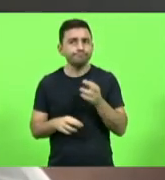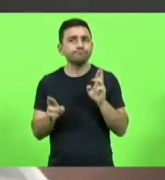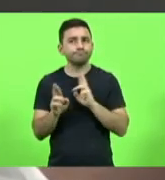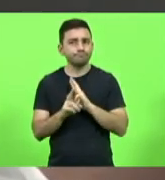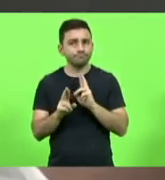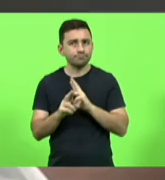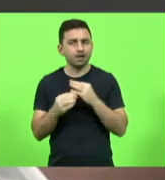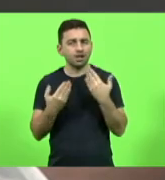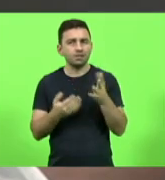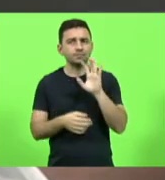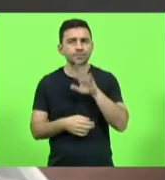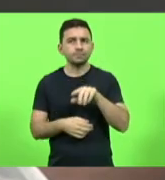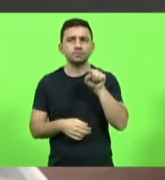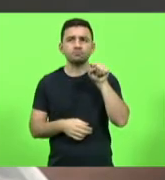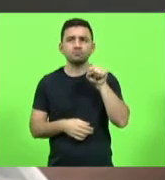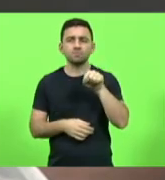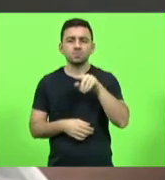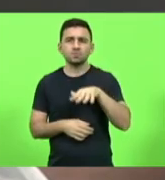esse repúdio da